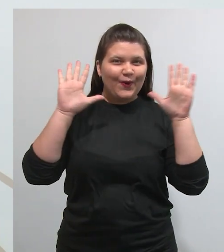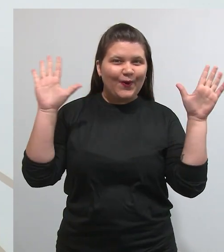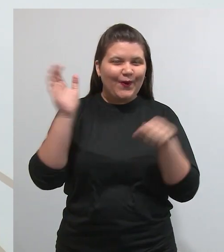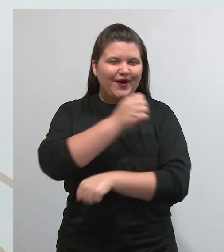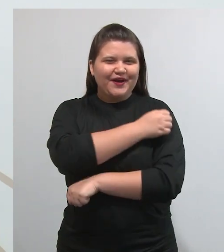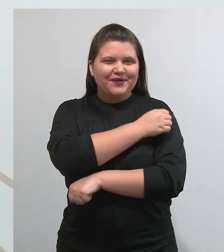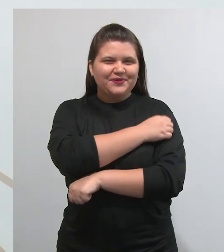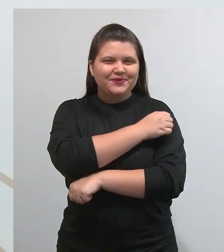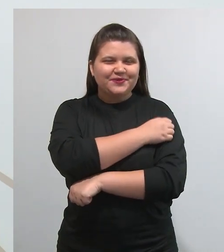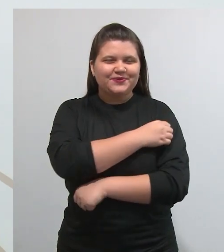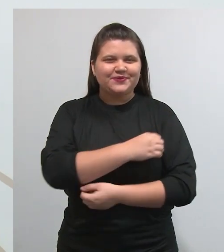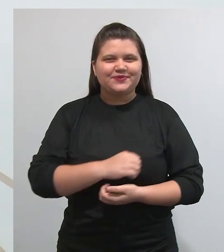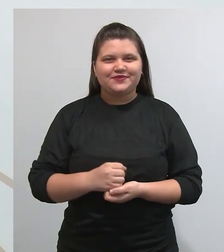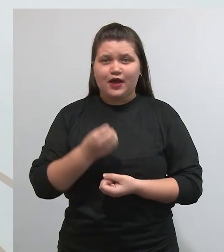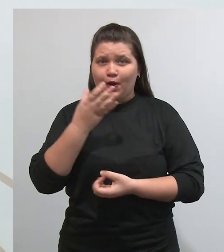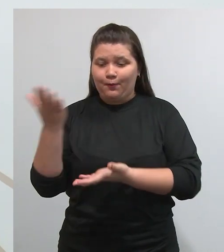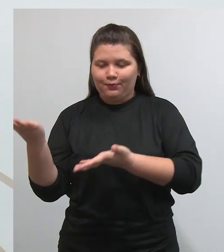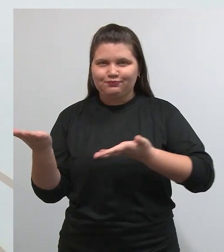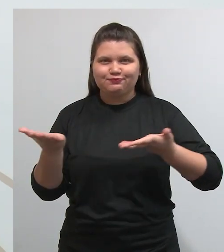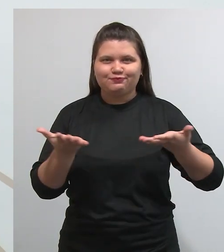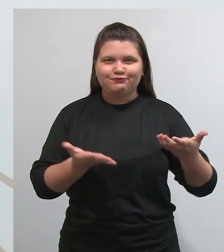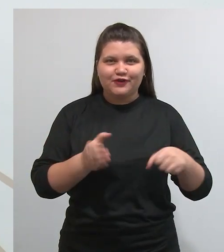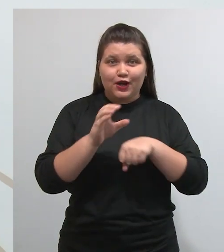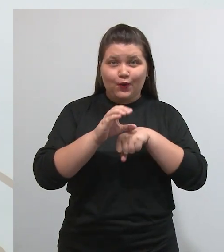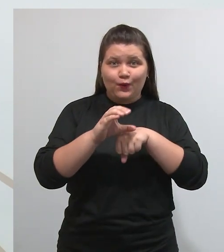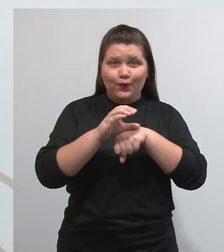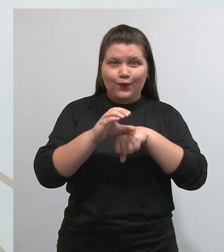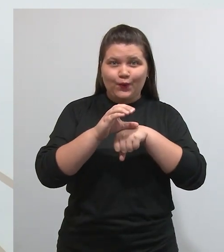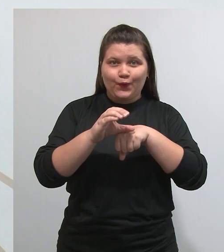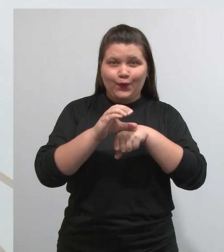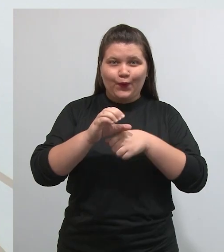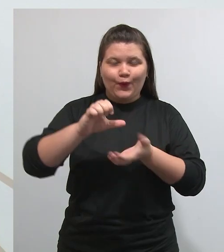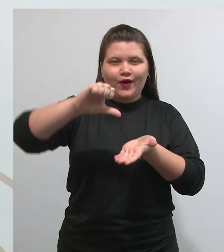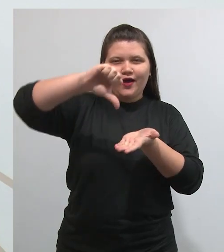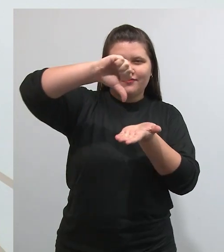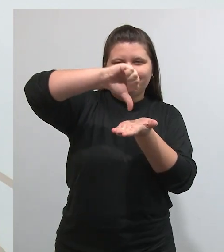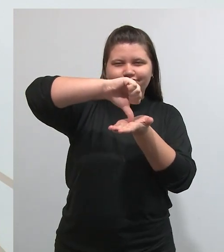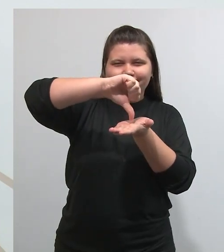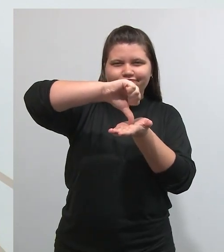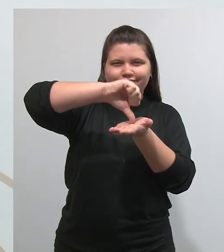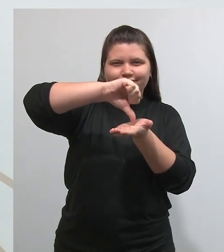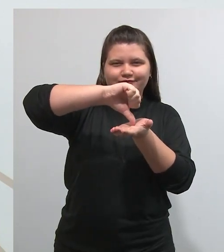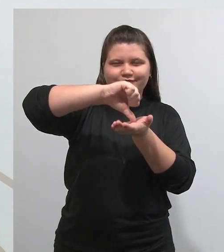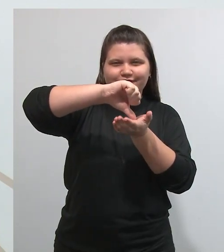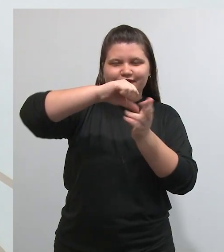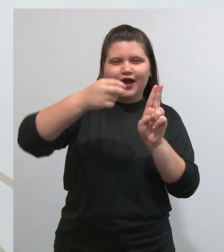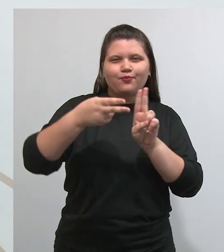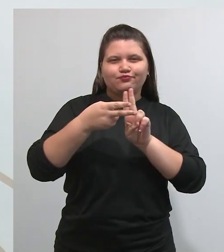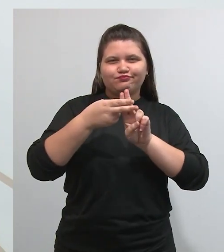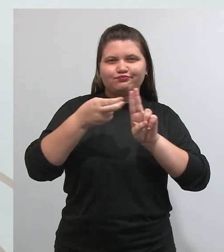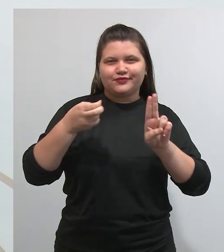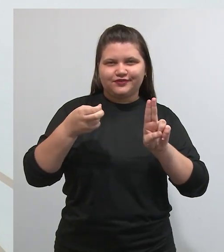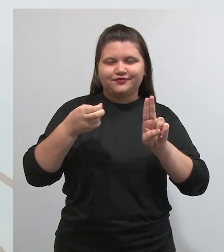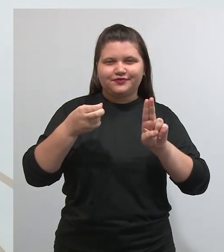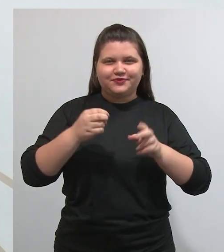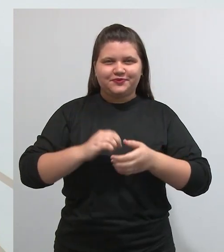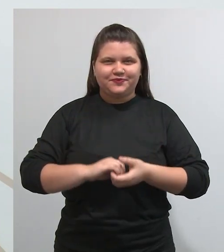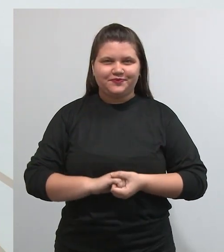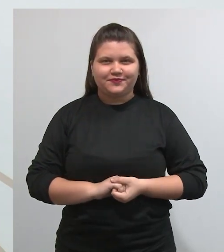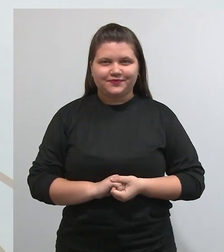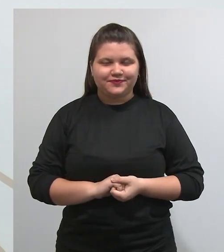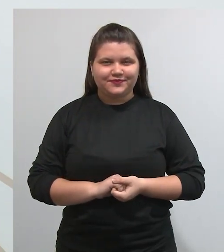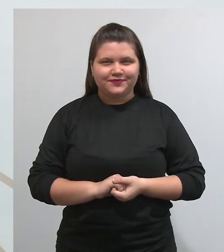Saudações, pessoas! Sejam bem-vindos aos cursos do Instituto Federal de Educação, Ciência e Tecnologia de Rondônia, o